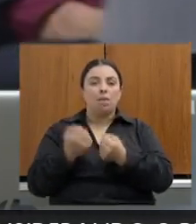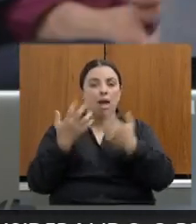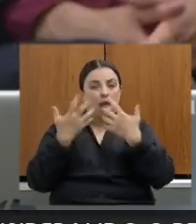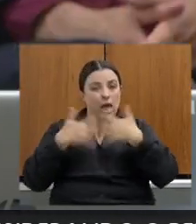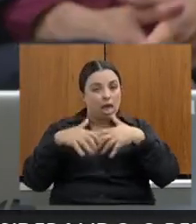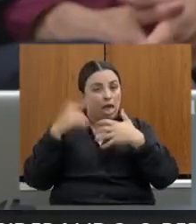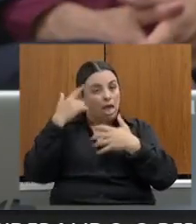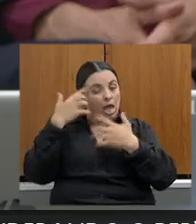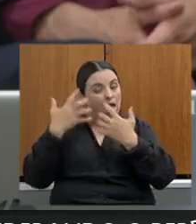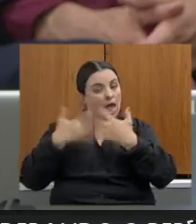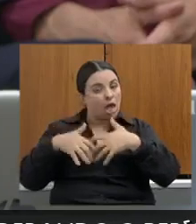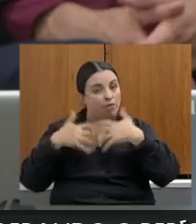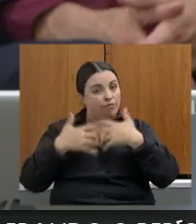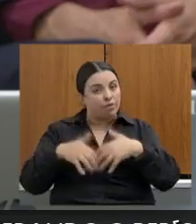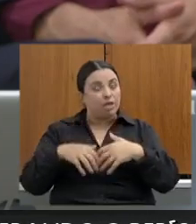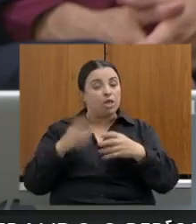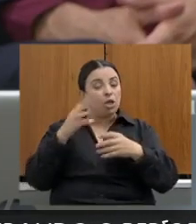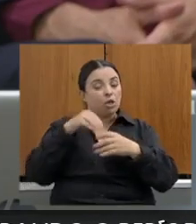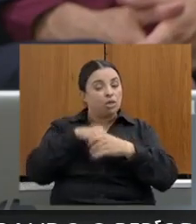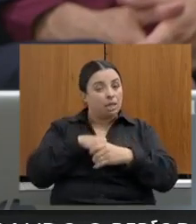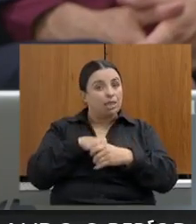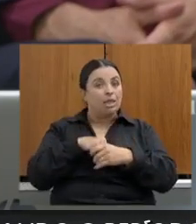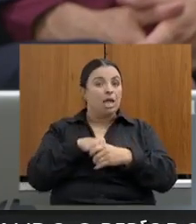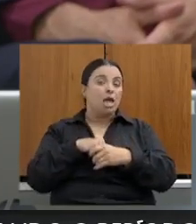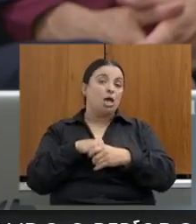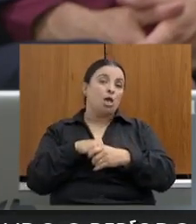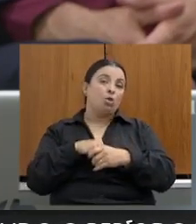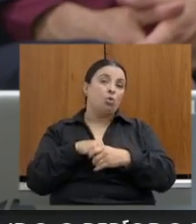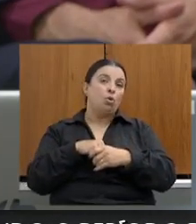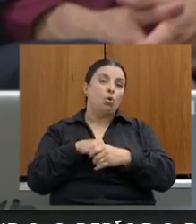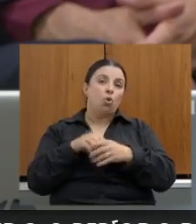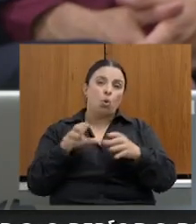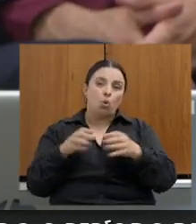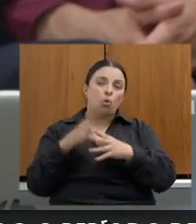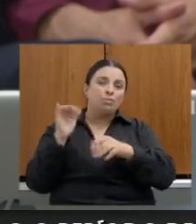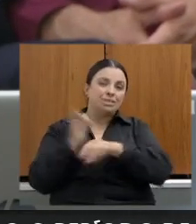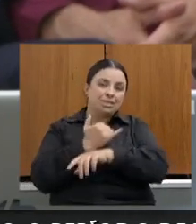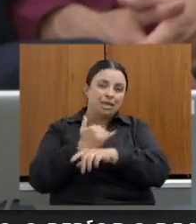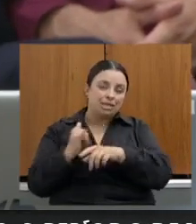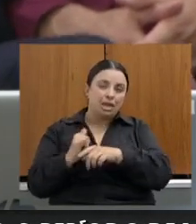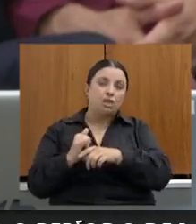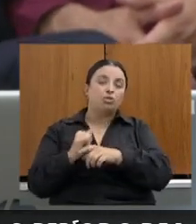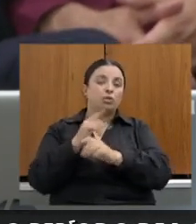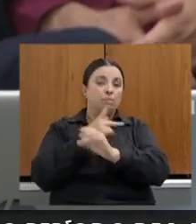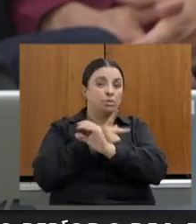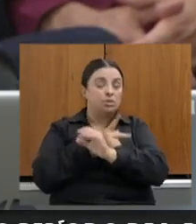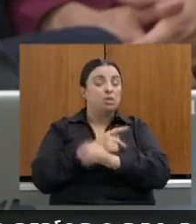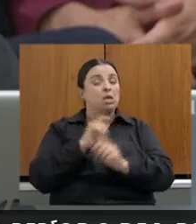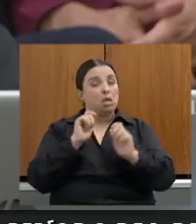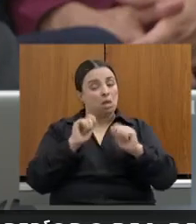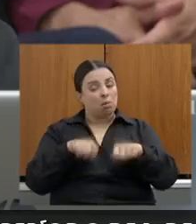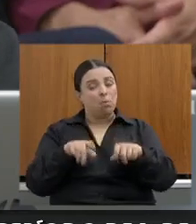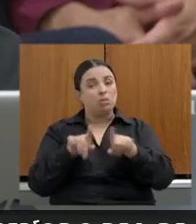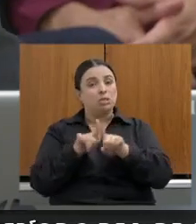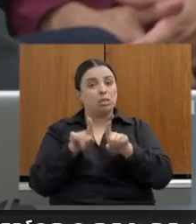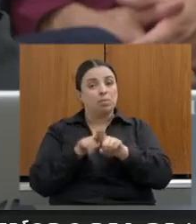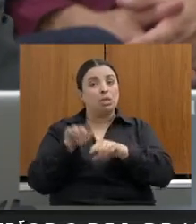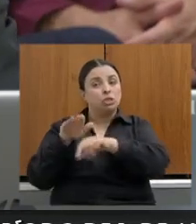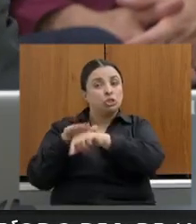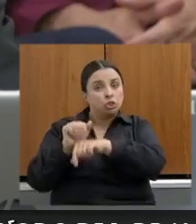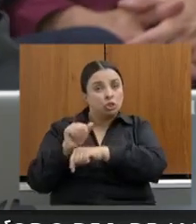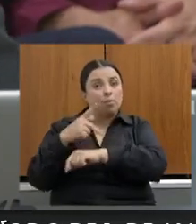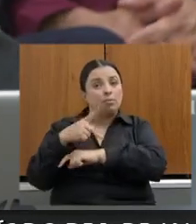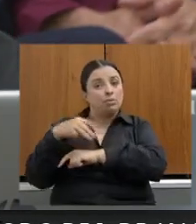os o nível estratégico da Polícia Civil e que possa também discutir isso com a